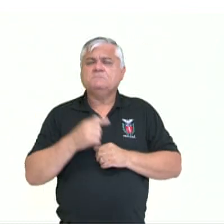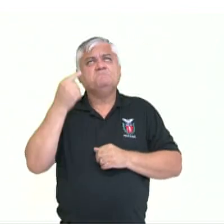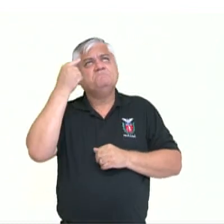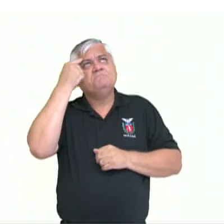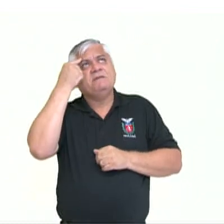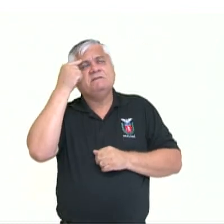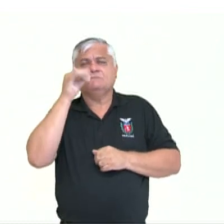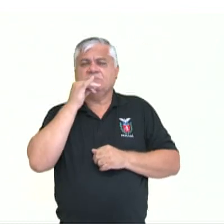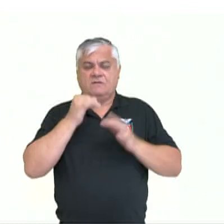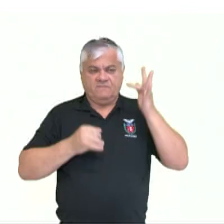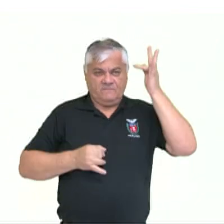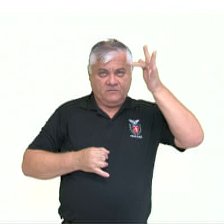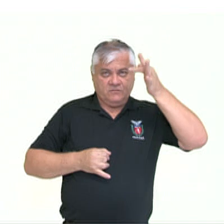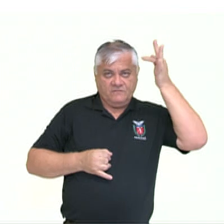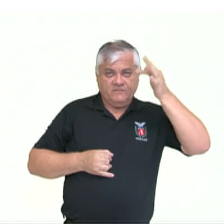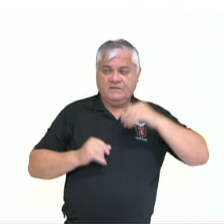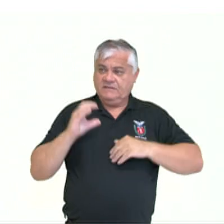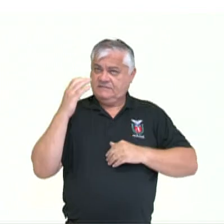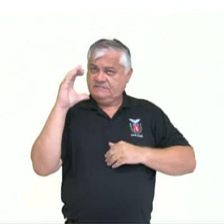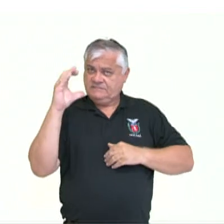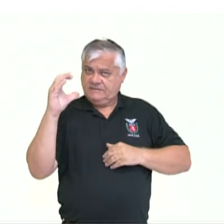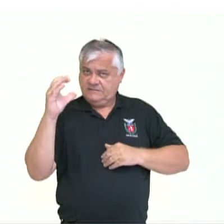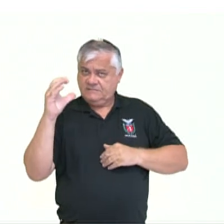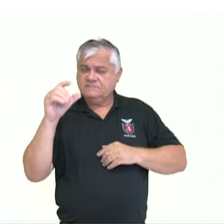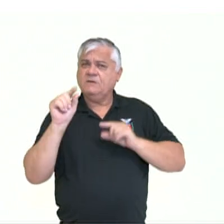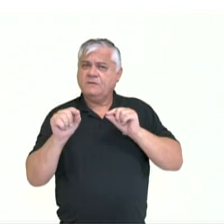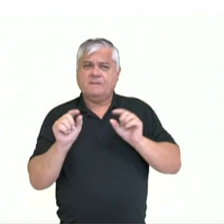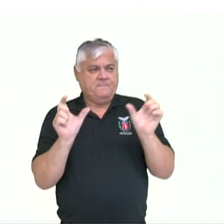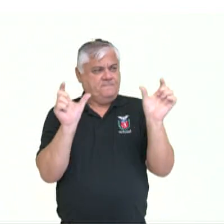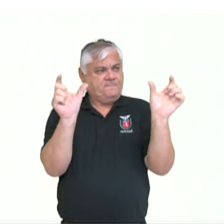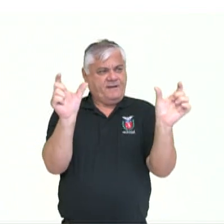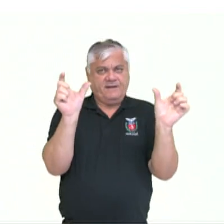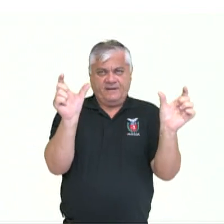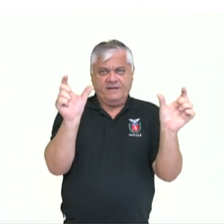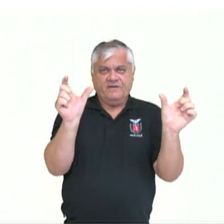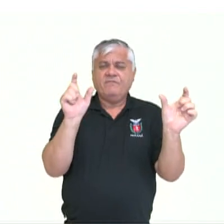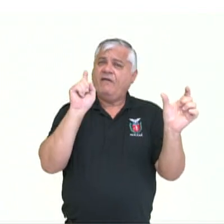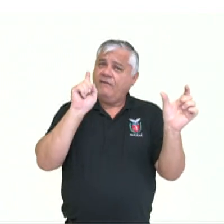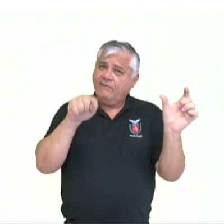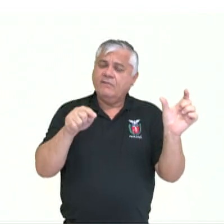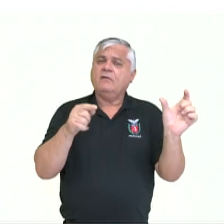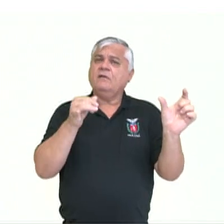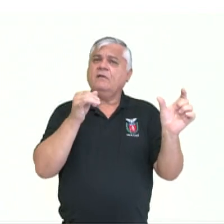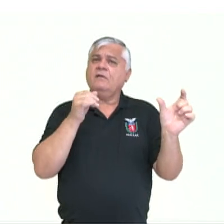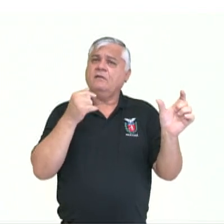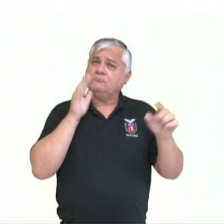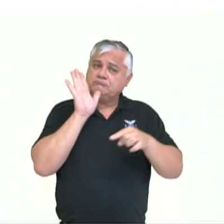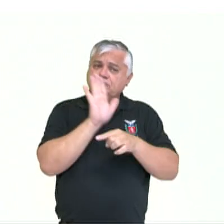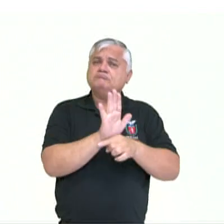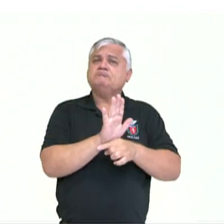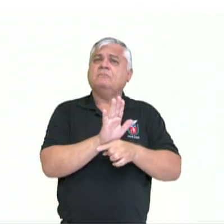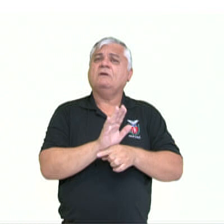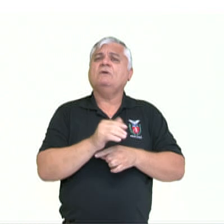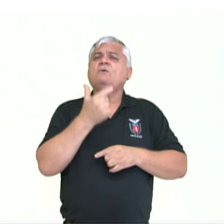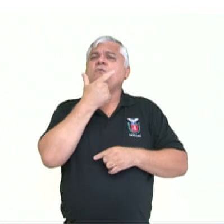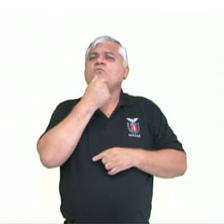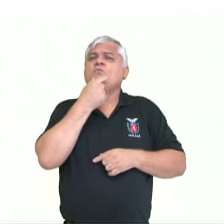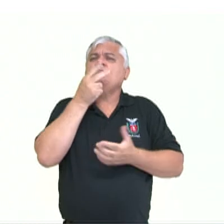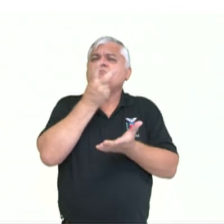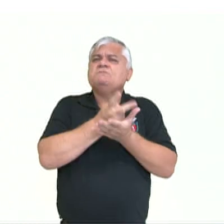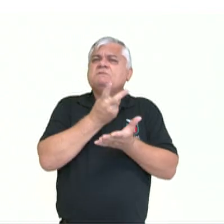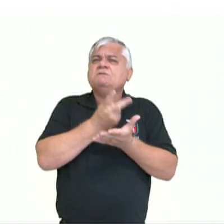pensamos filosofia e ciência, essas palavras aqui são nosso pano de fundo. Os homens sempre